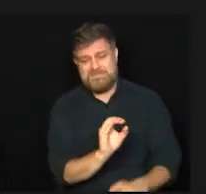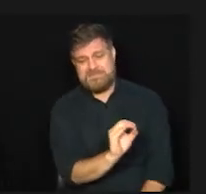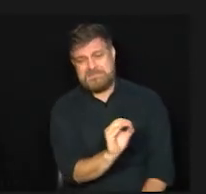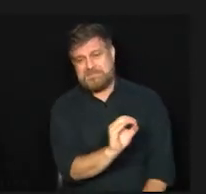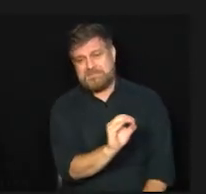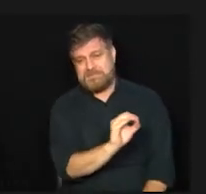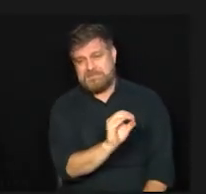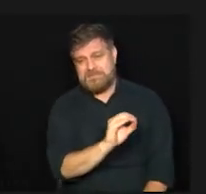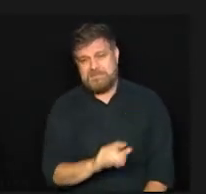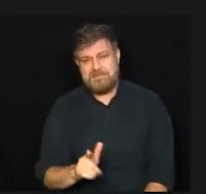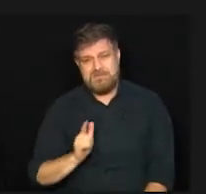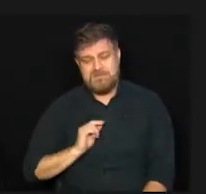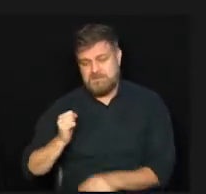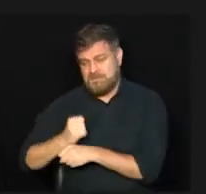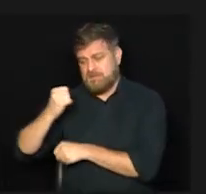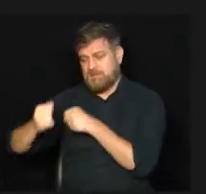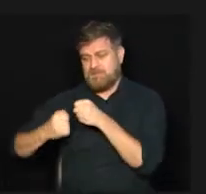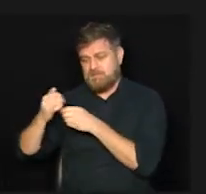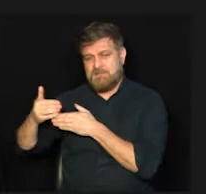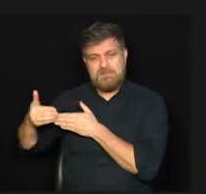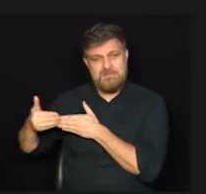muito baixo desde o ano passado, né?